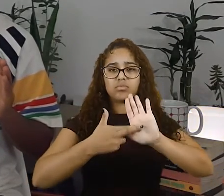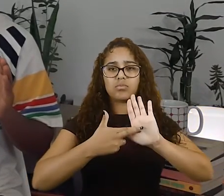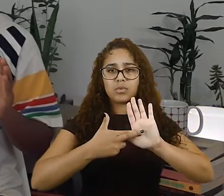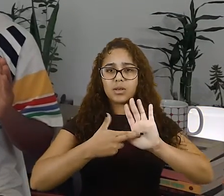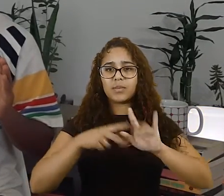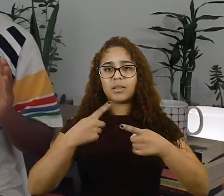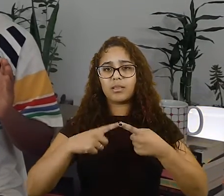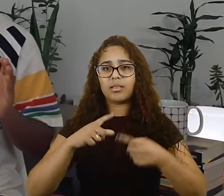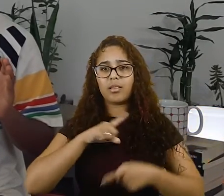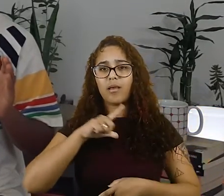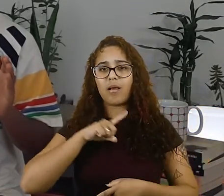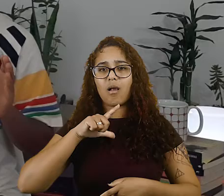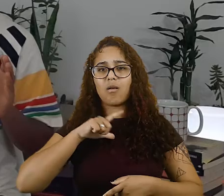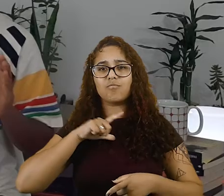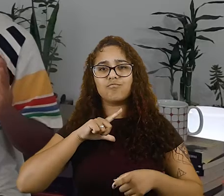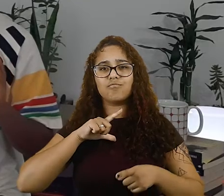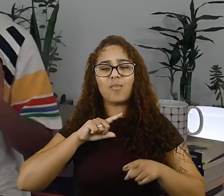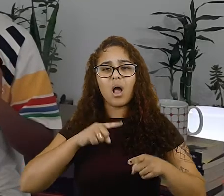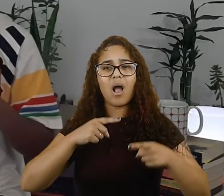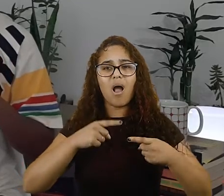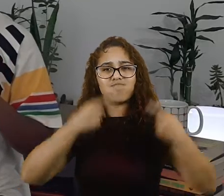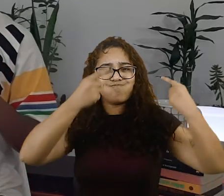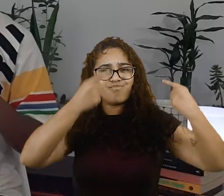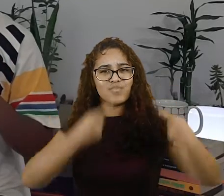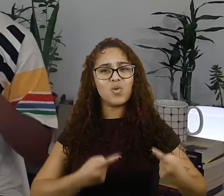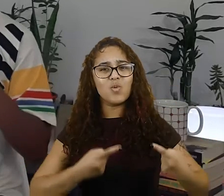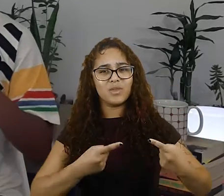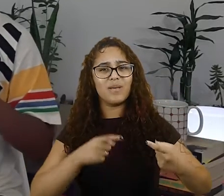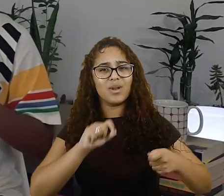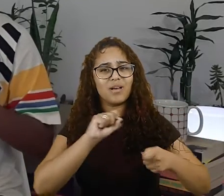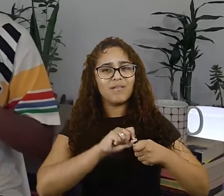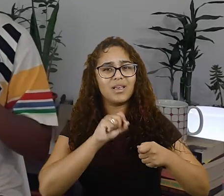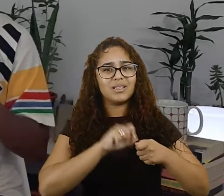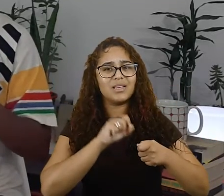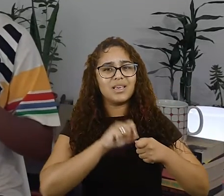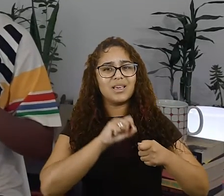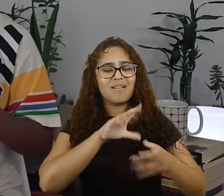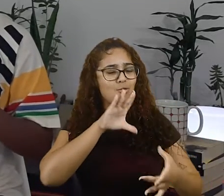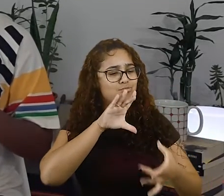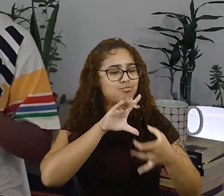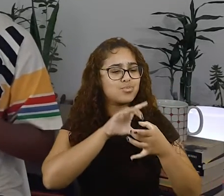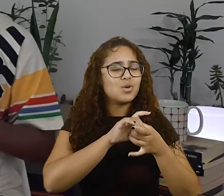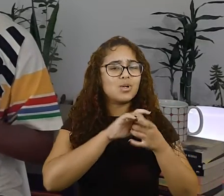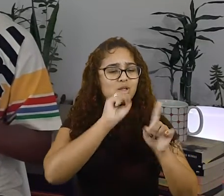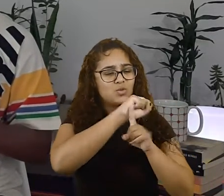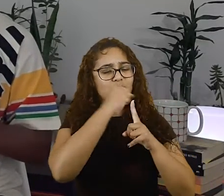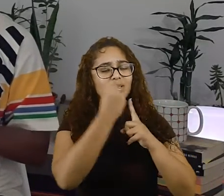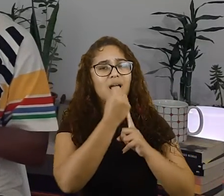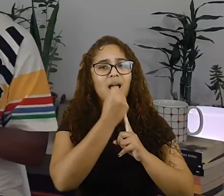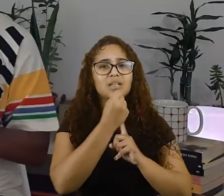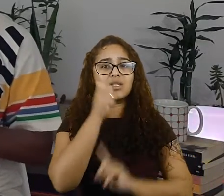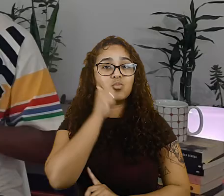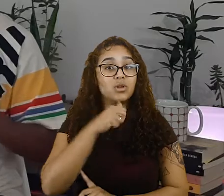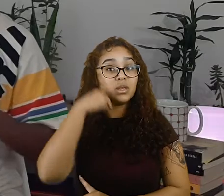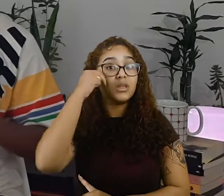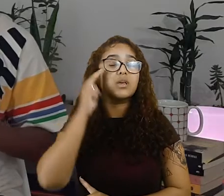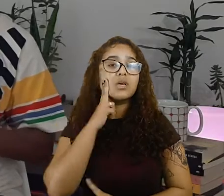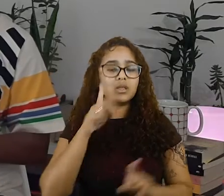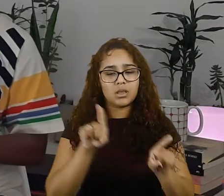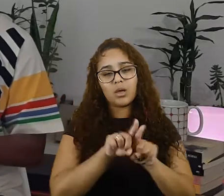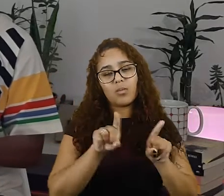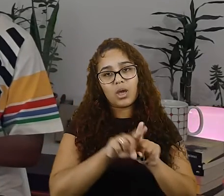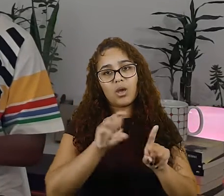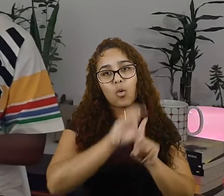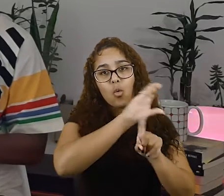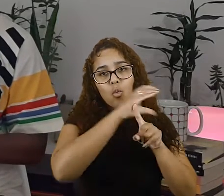autorrepresentação, para que a gente lute contra o que fizeram e ainda fazem em relação à mulher negra na sociedade, e também as